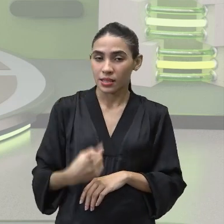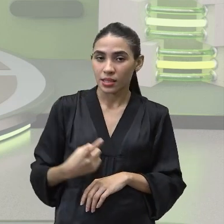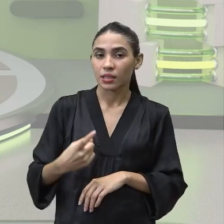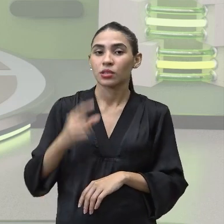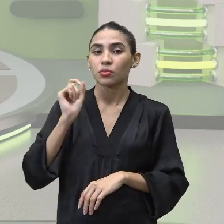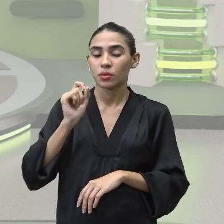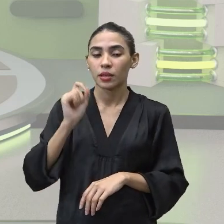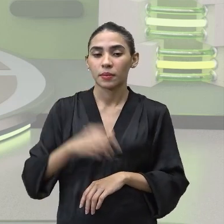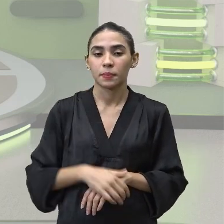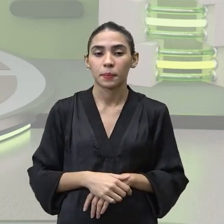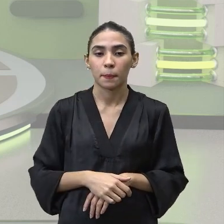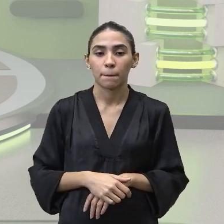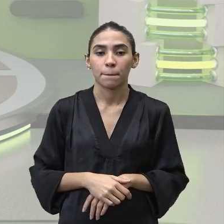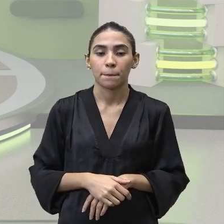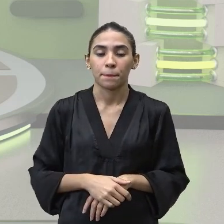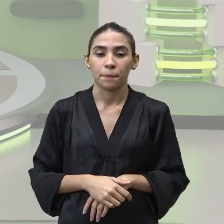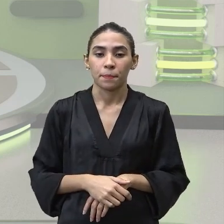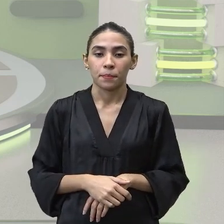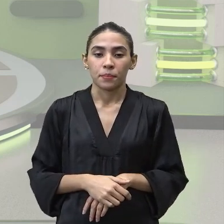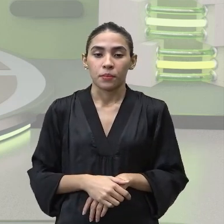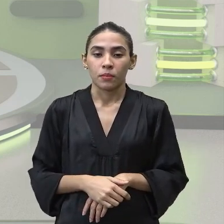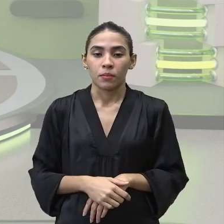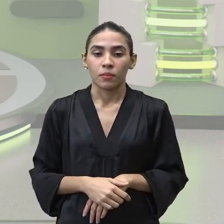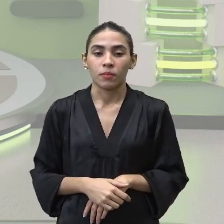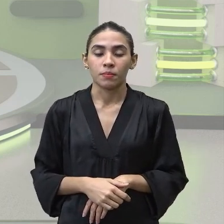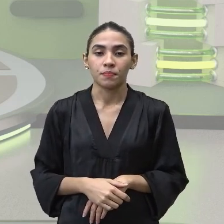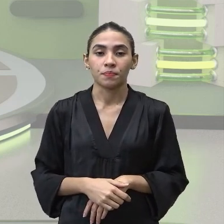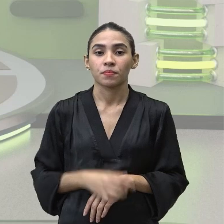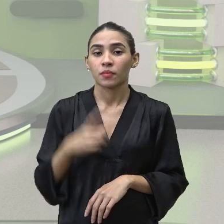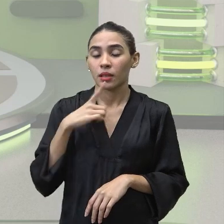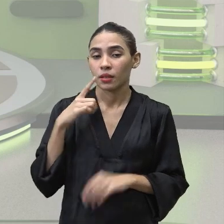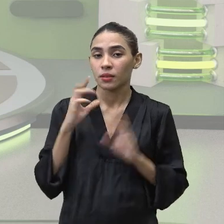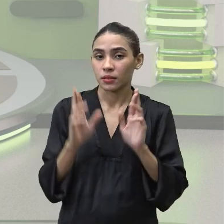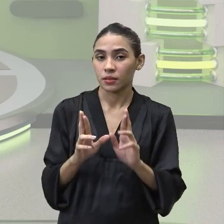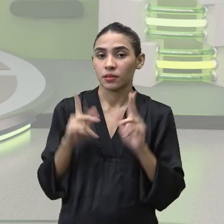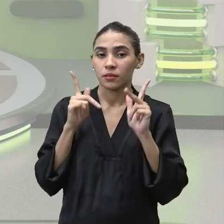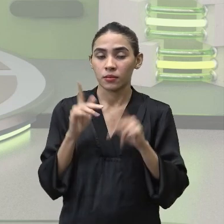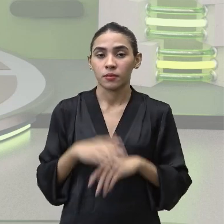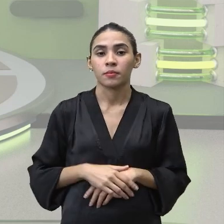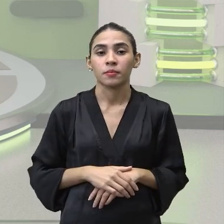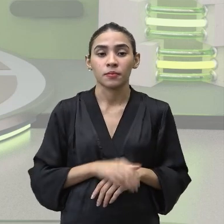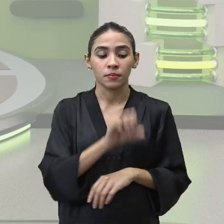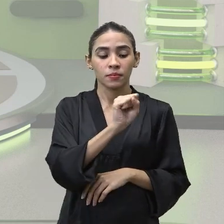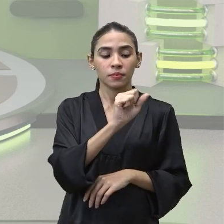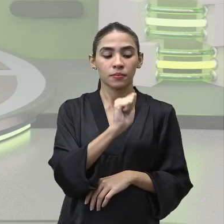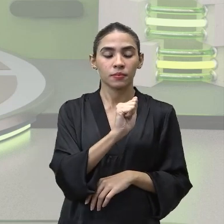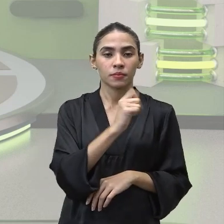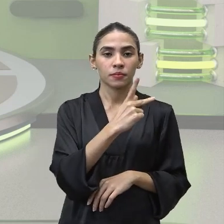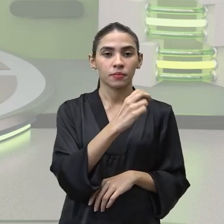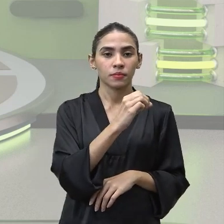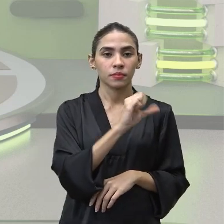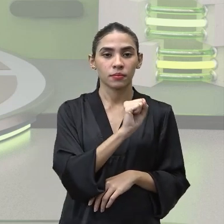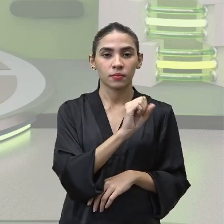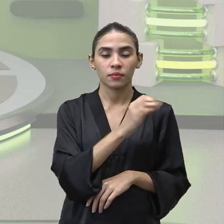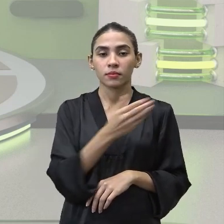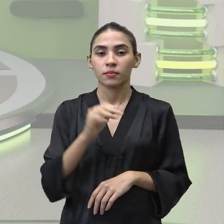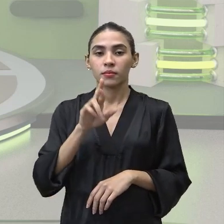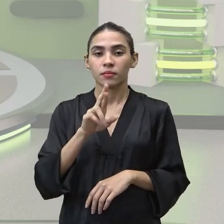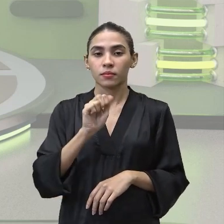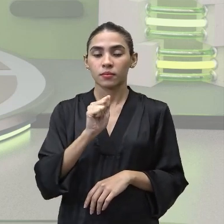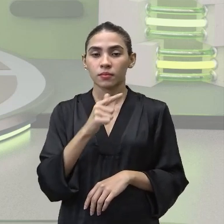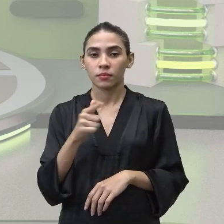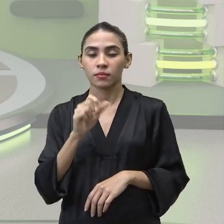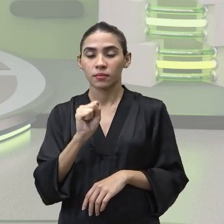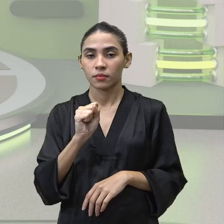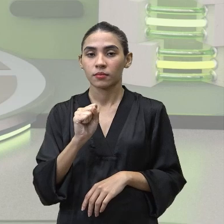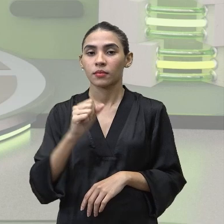aí, também, existe uma diferença entre sapos, rãs e pererecas. Para